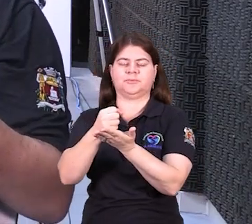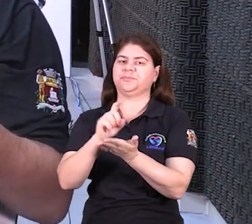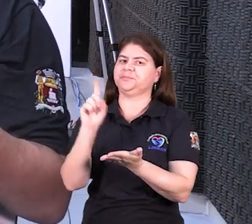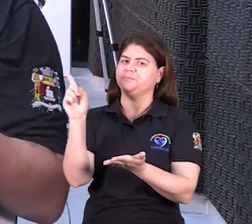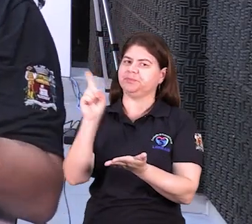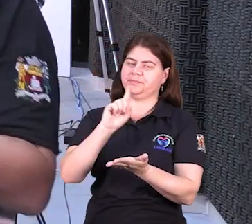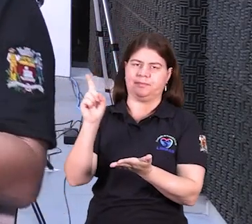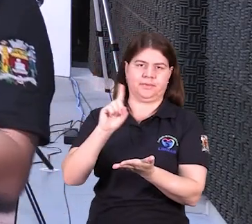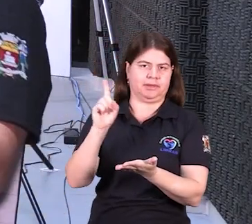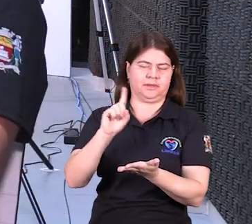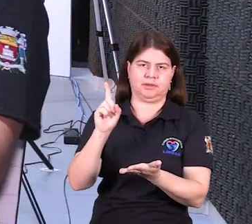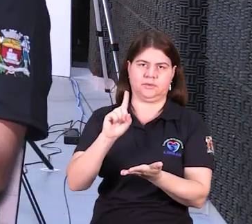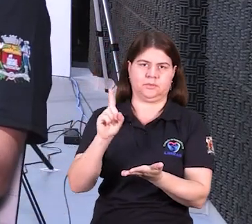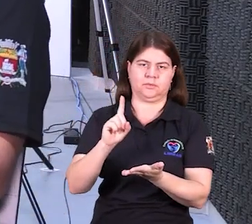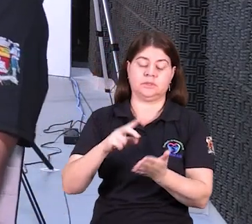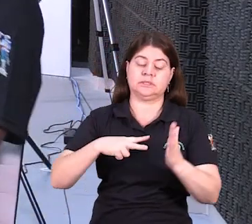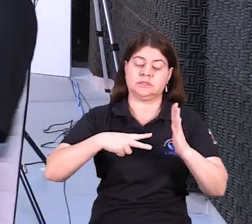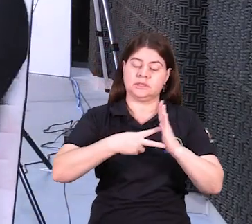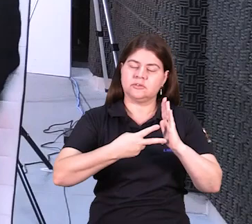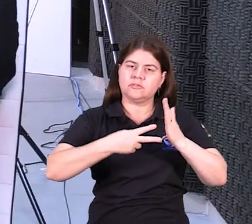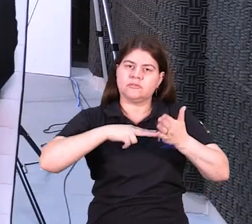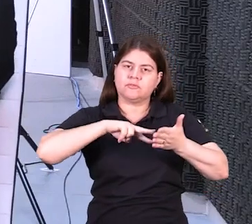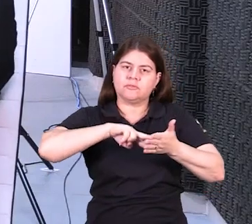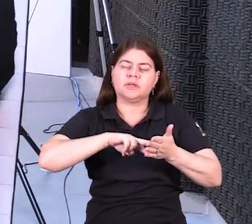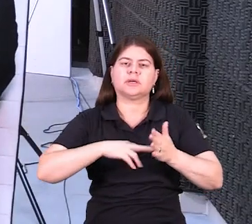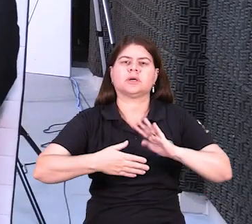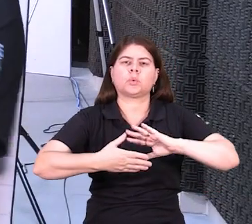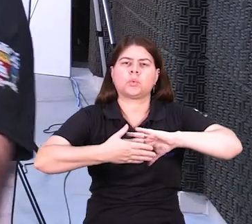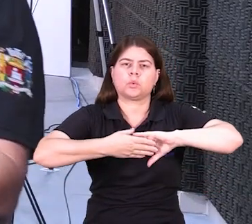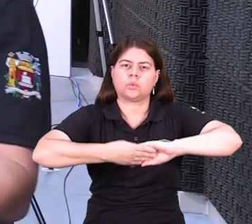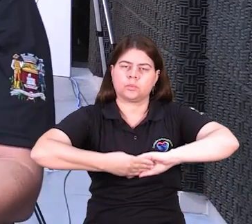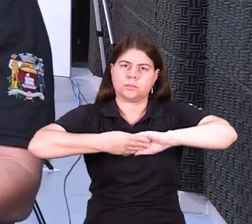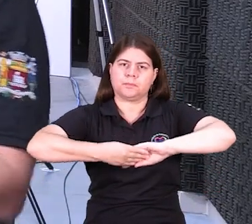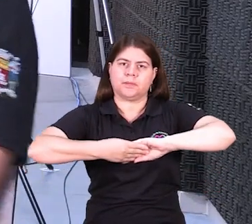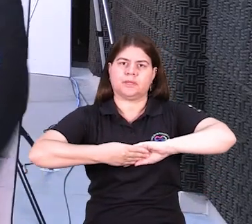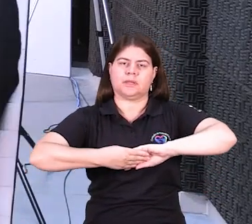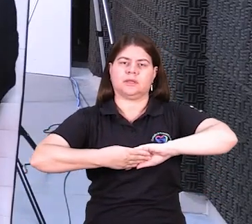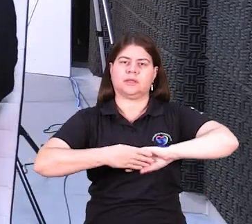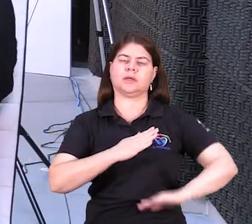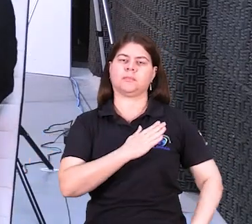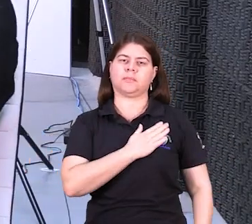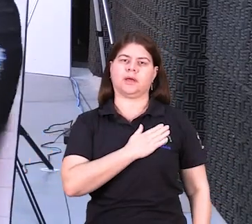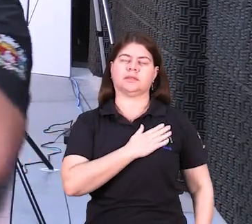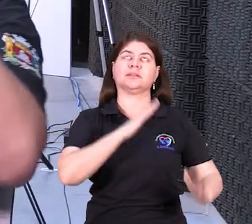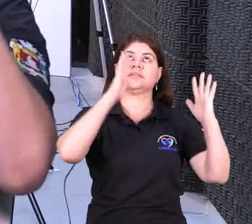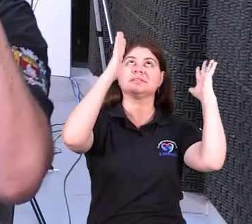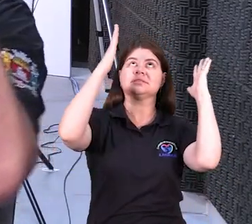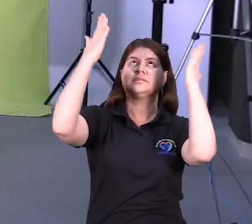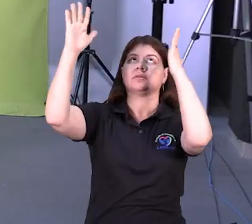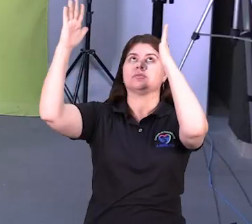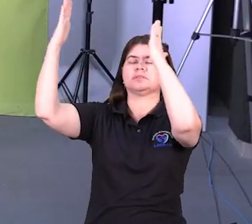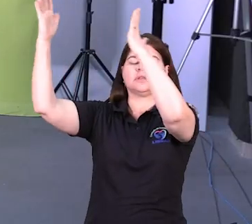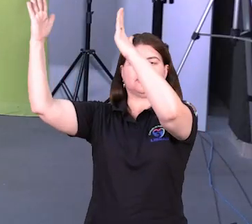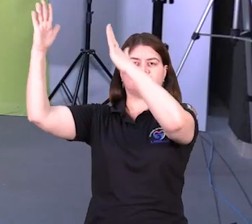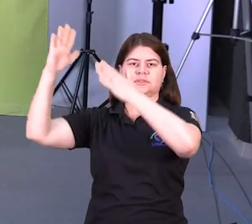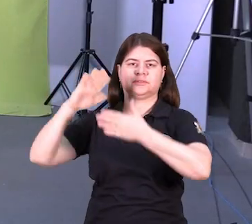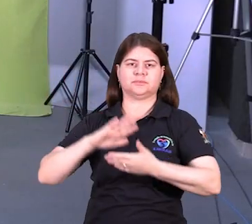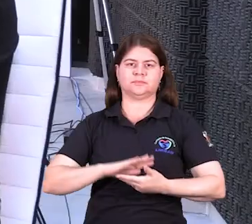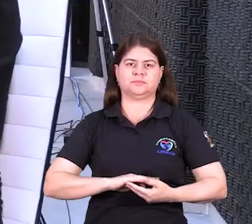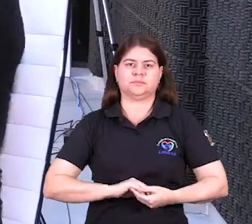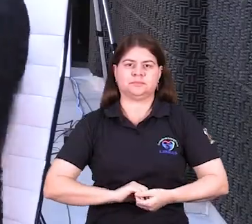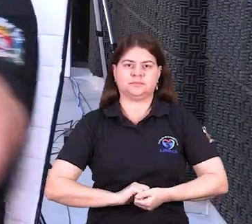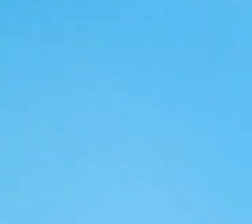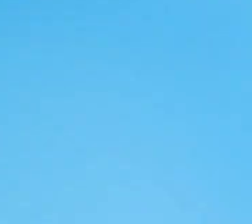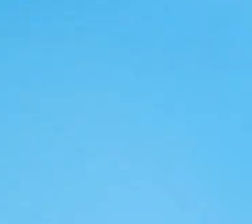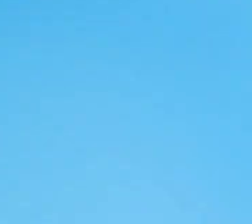salve que está no hino não é um salve de salvar, não é salvar a pátria, é cumprimentar a